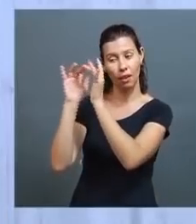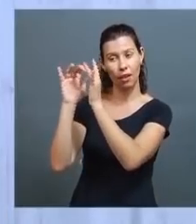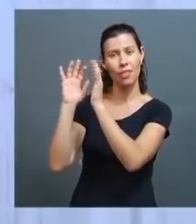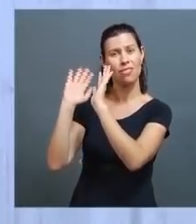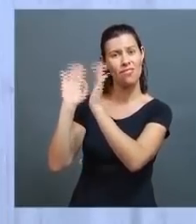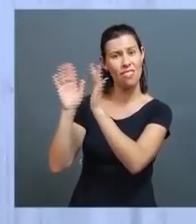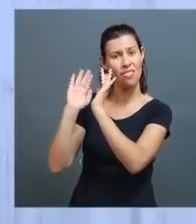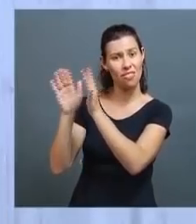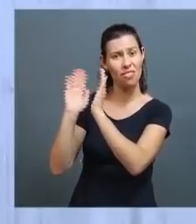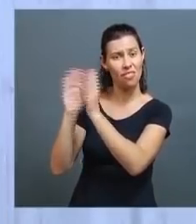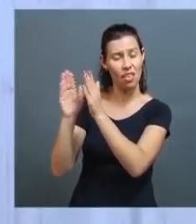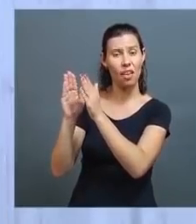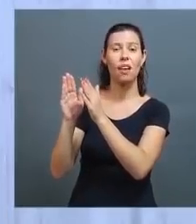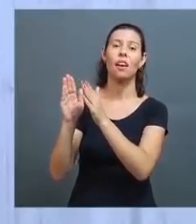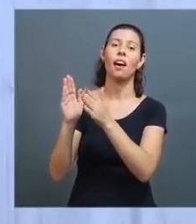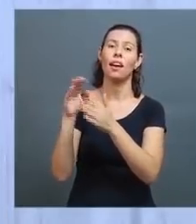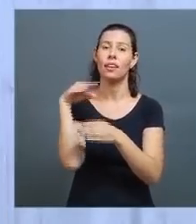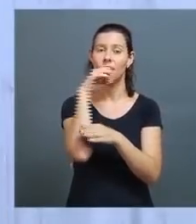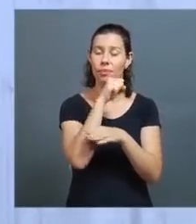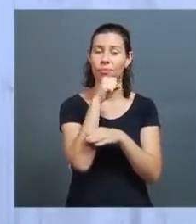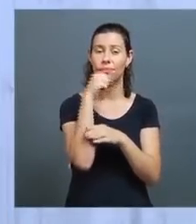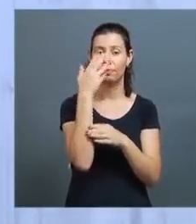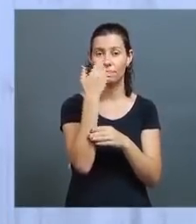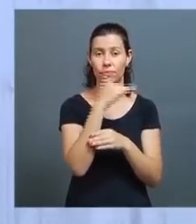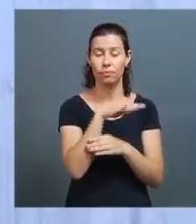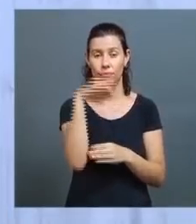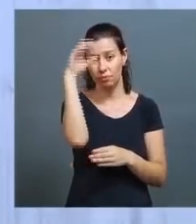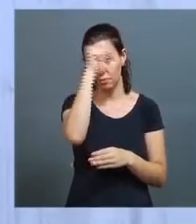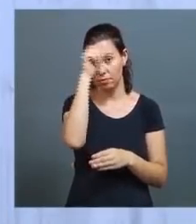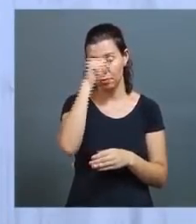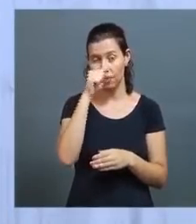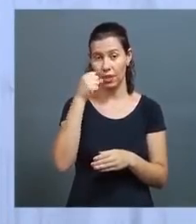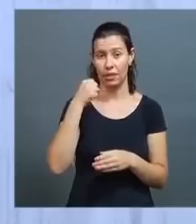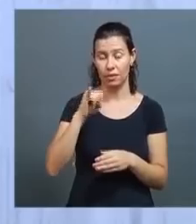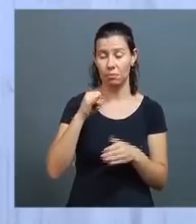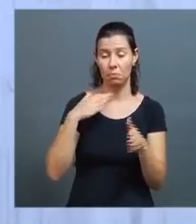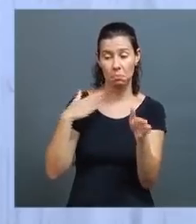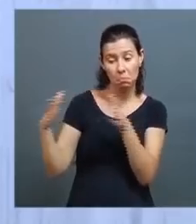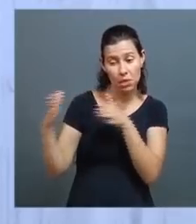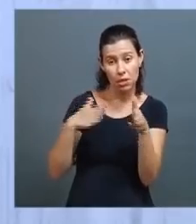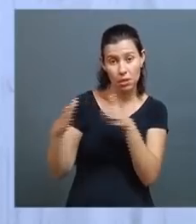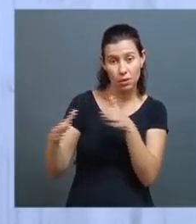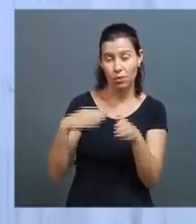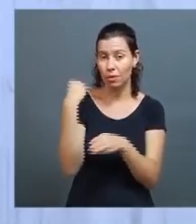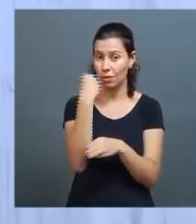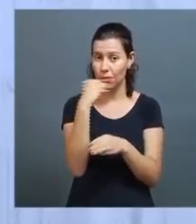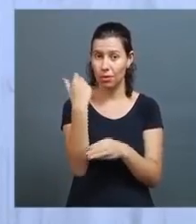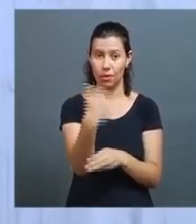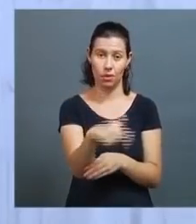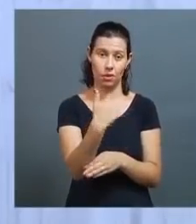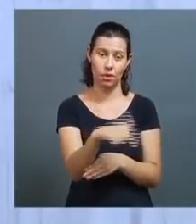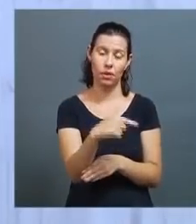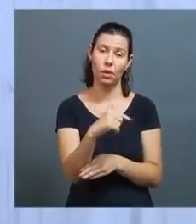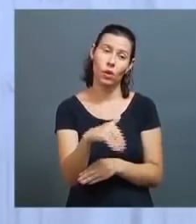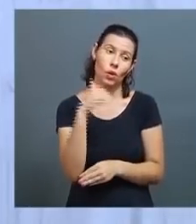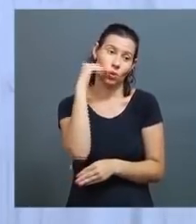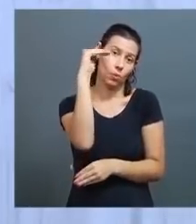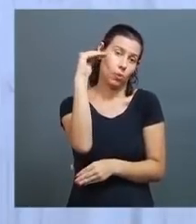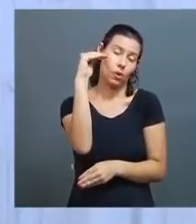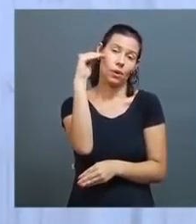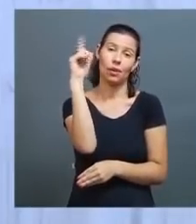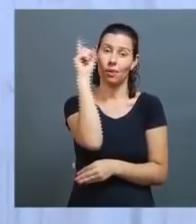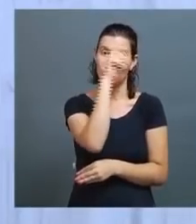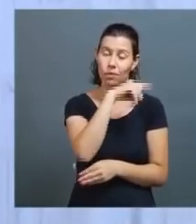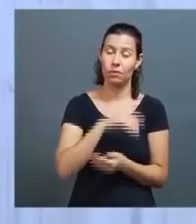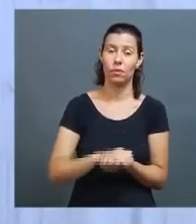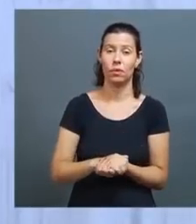a capacidade naquele momento. Então, se passar o tempo, também é um pouco mais difícil. Se a gente pegar, por exemplo, um adulto para